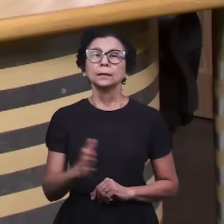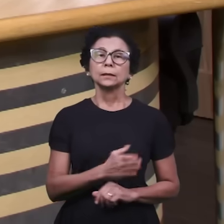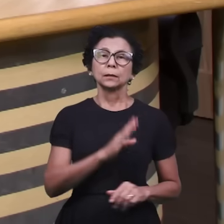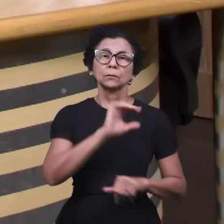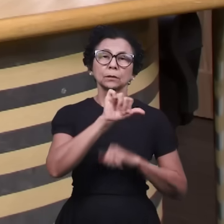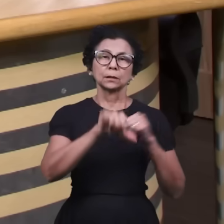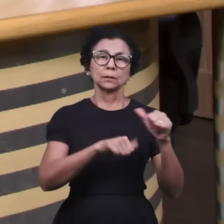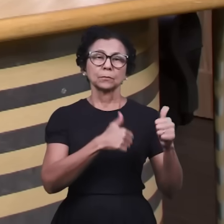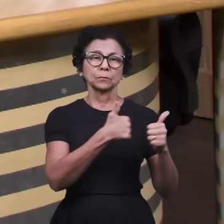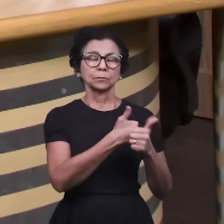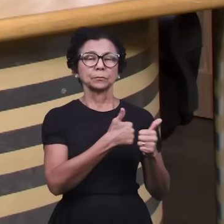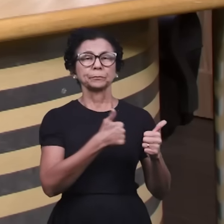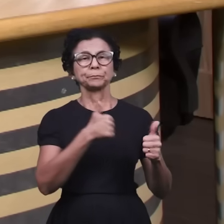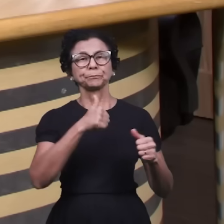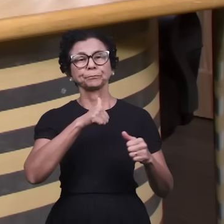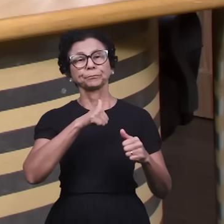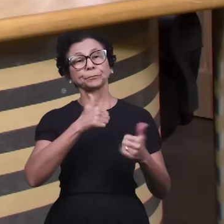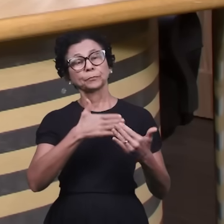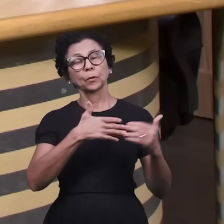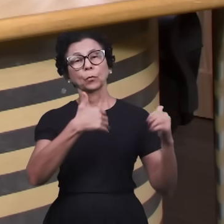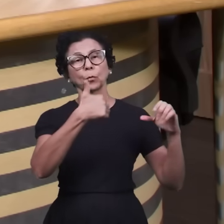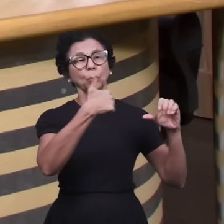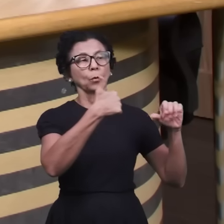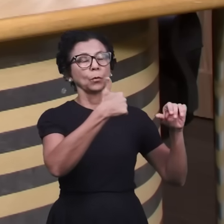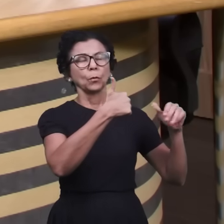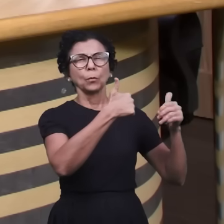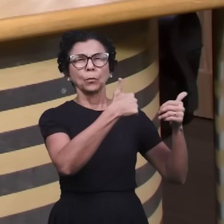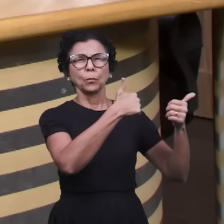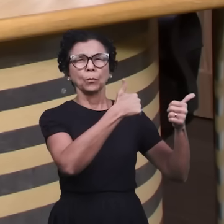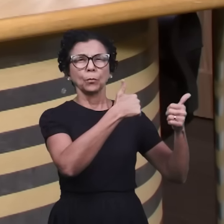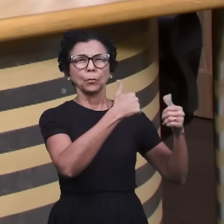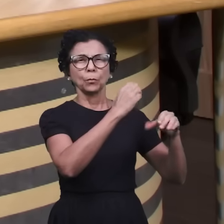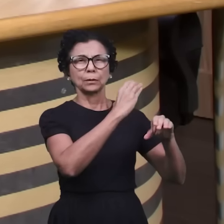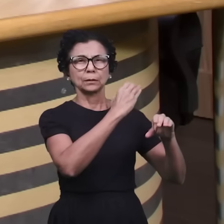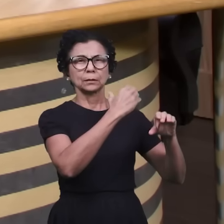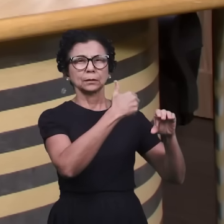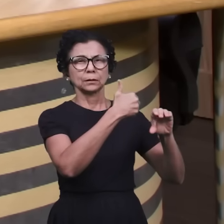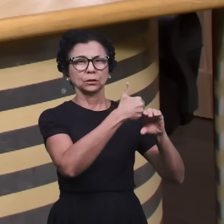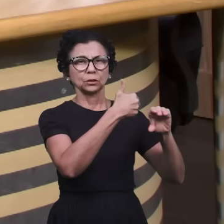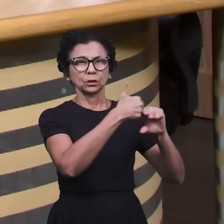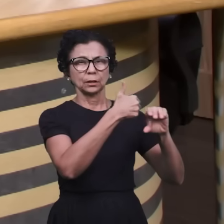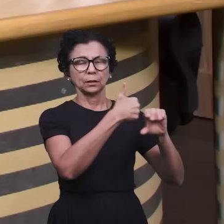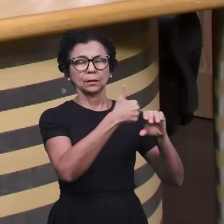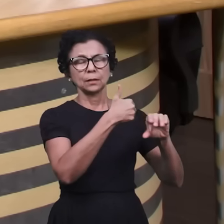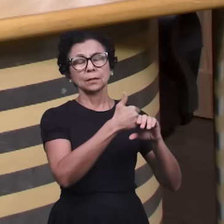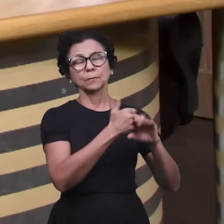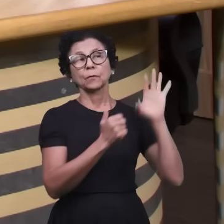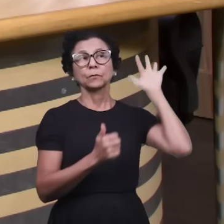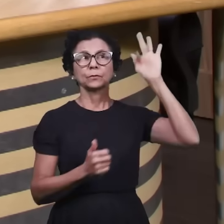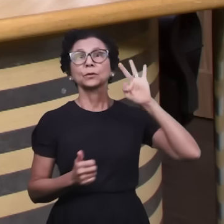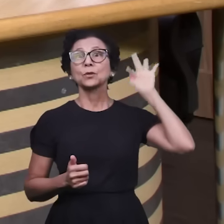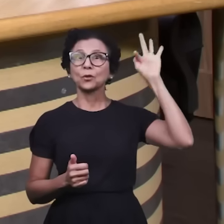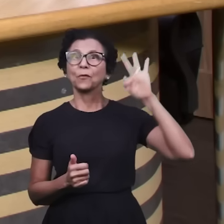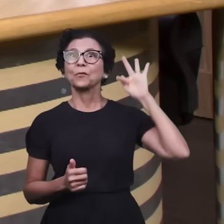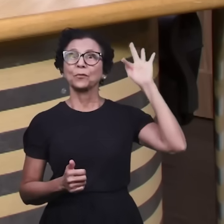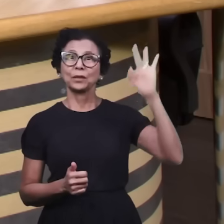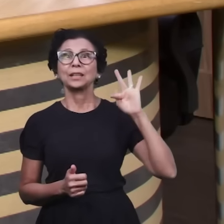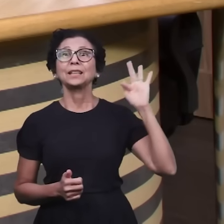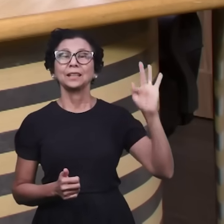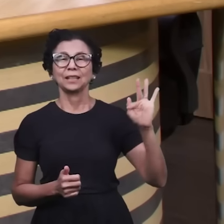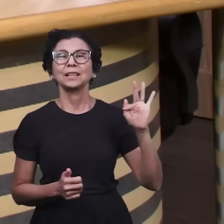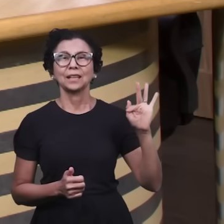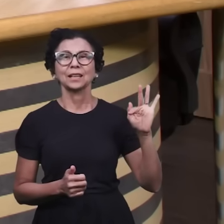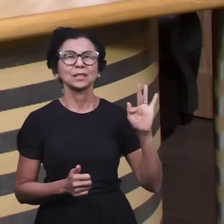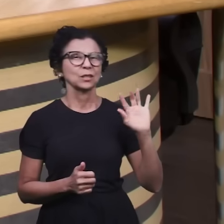aspectos. Primeiro, um aspecto filosófico. O cristianismo se tornou uma filosofia cristã. Não era exatamente aquela